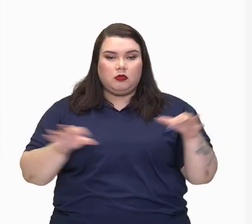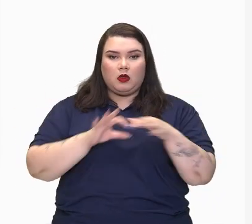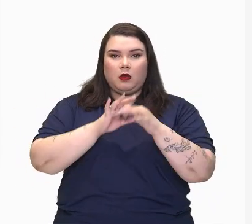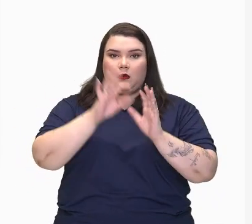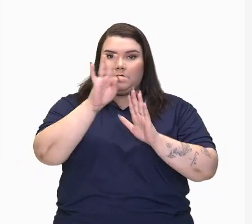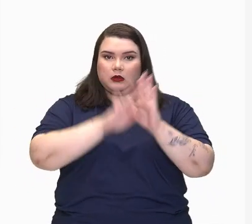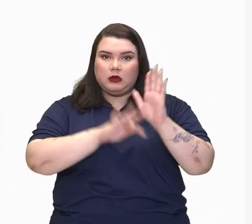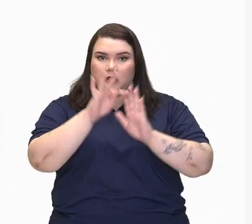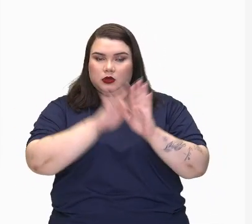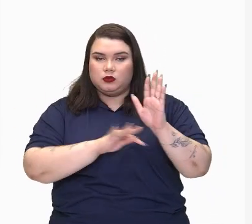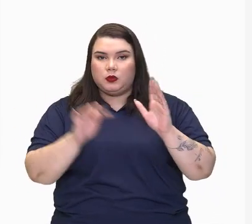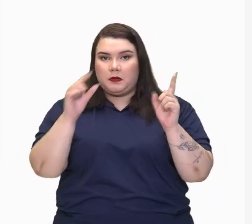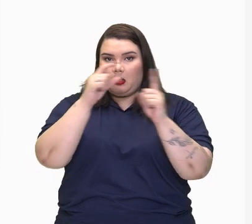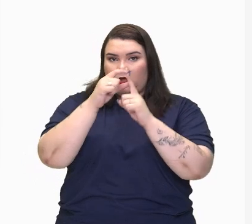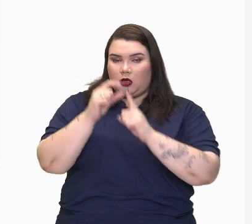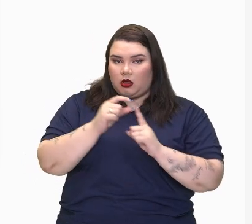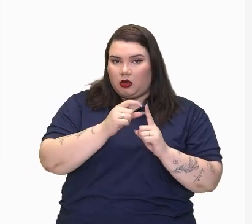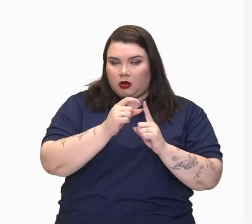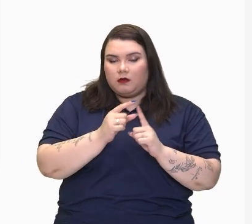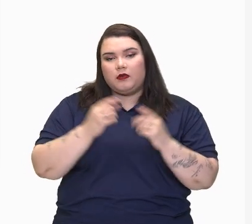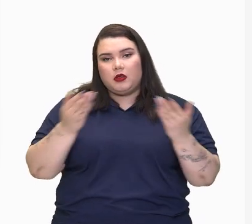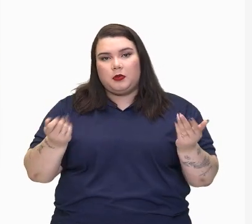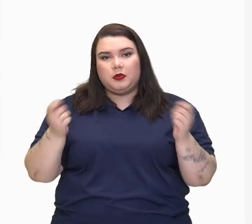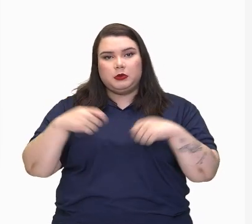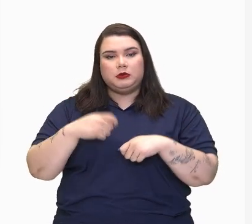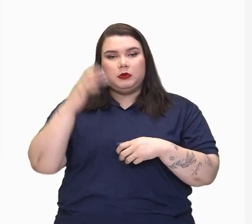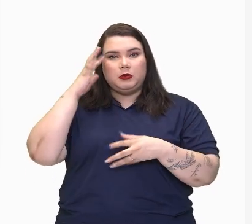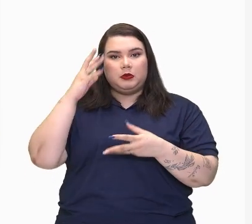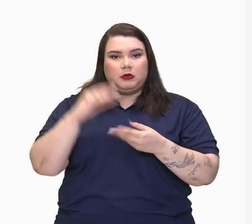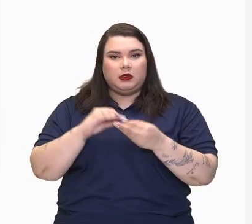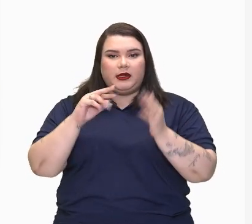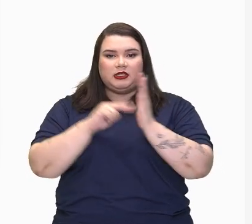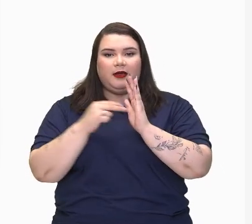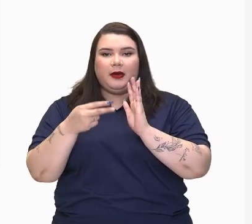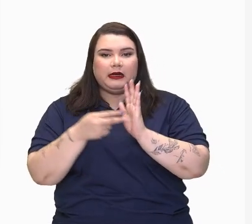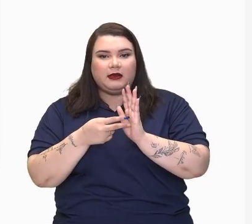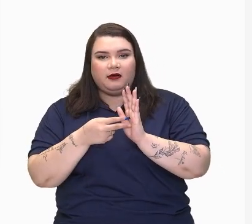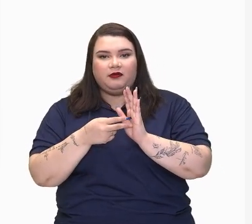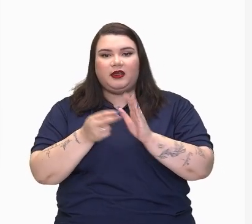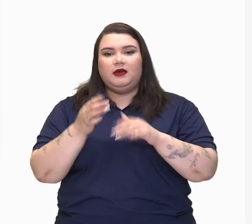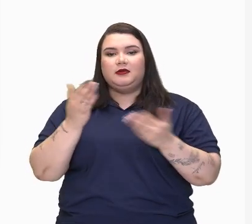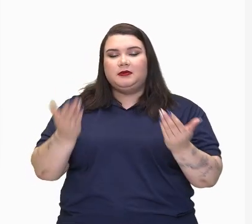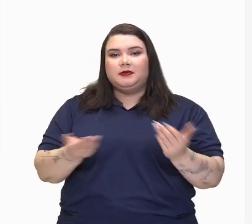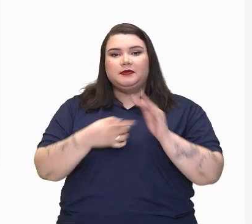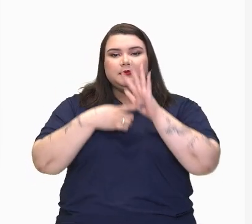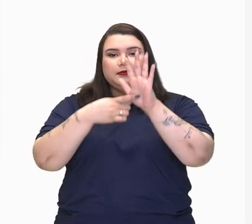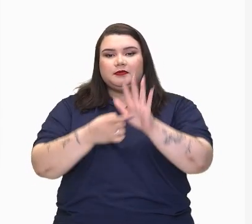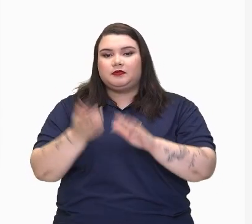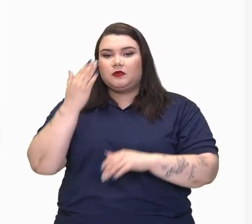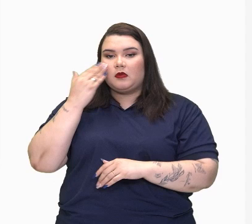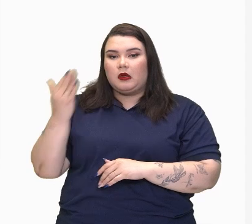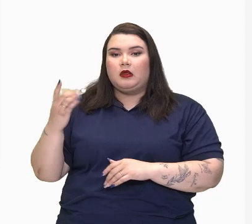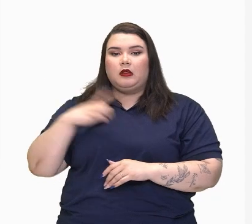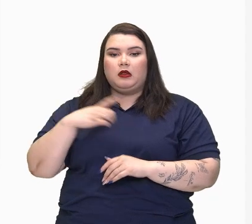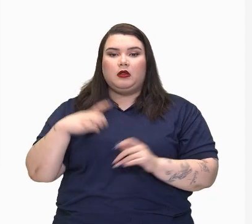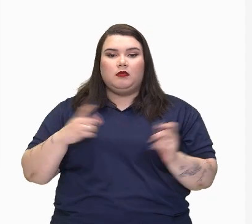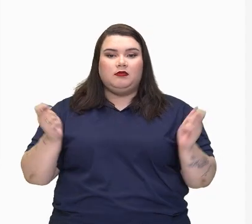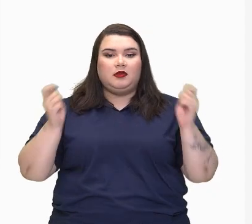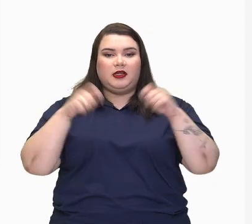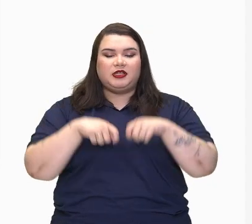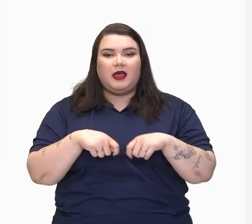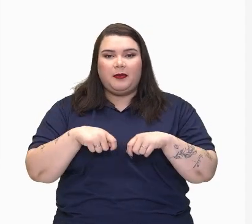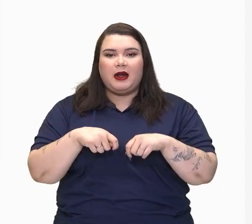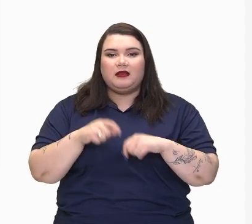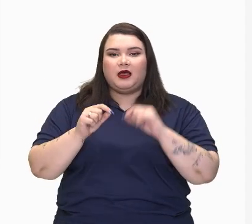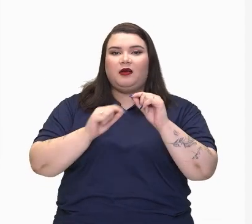texto verbal, atribuem um sentido. No caso desse aqui, é mostrar como existe aí uma questão de patriotismo,